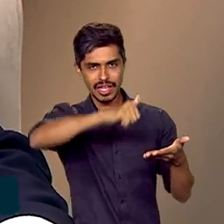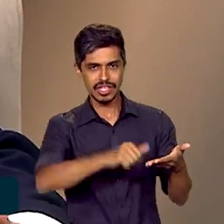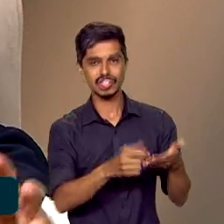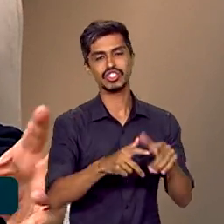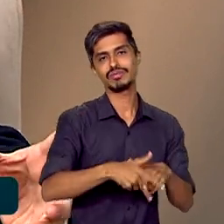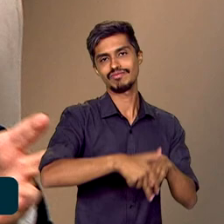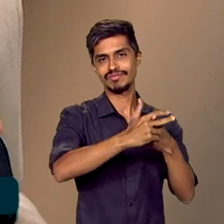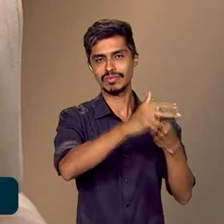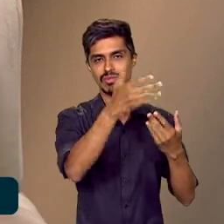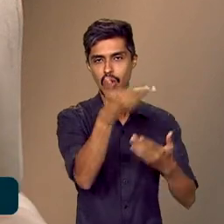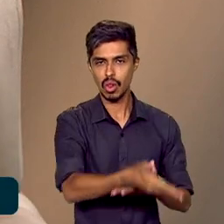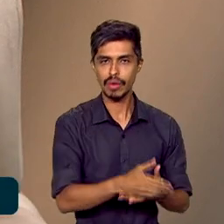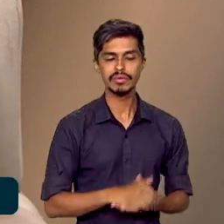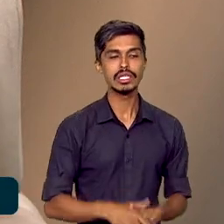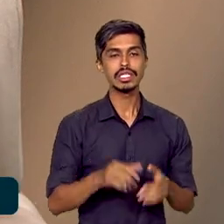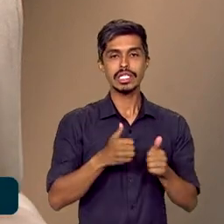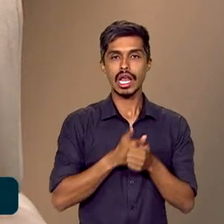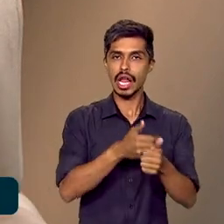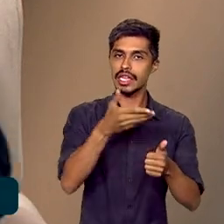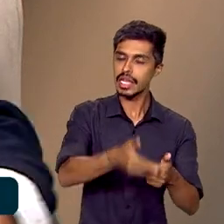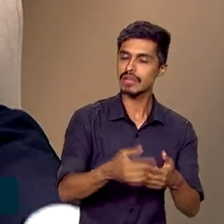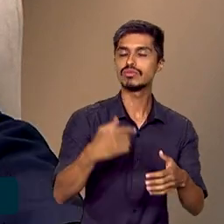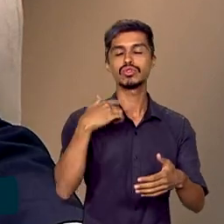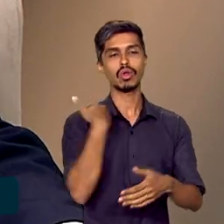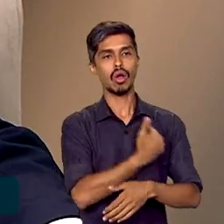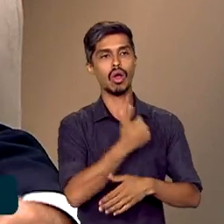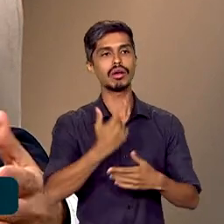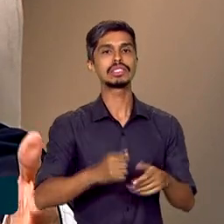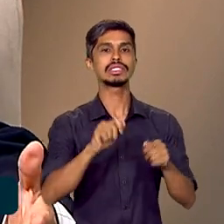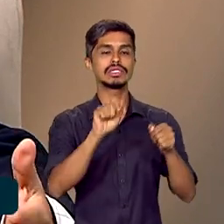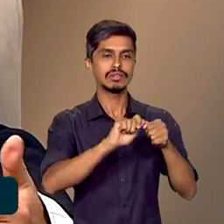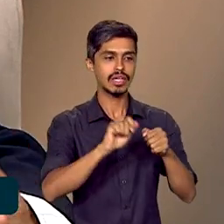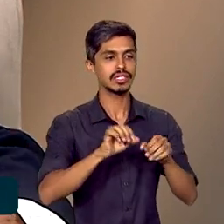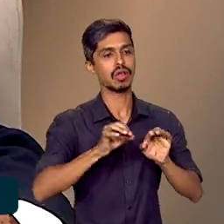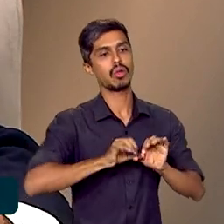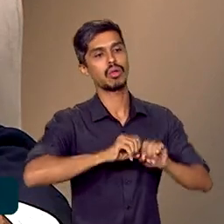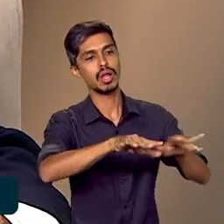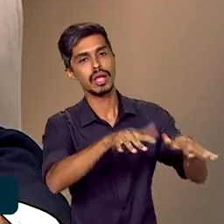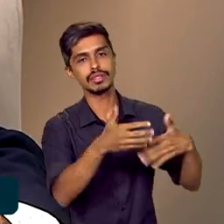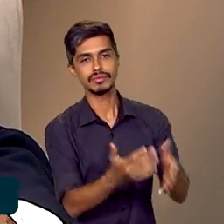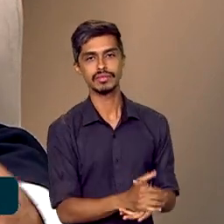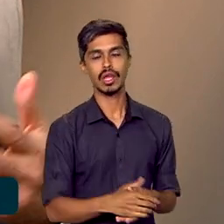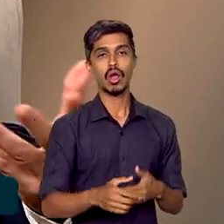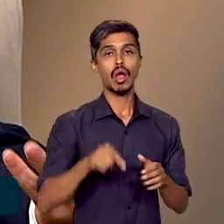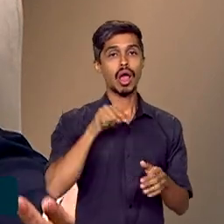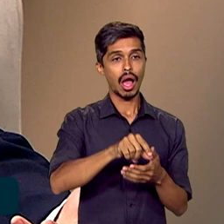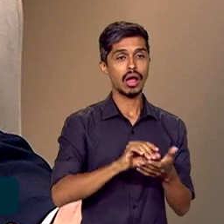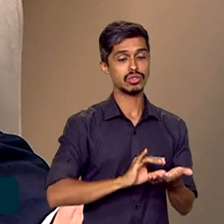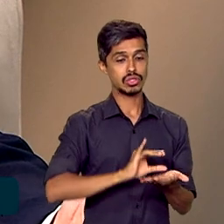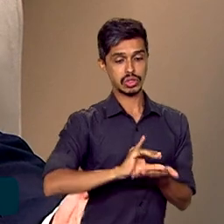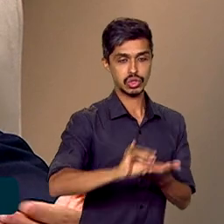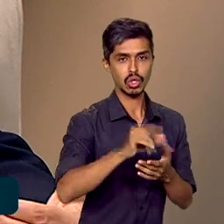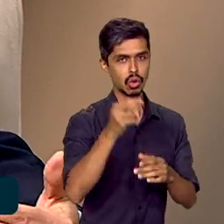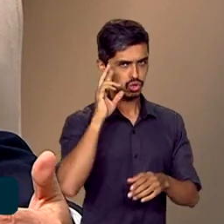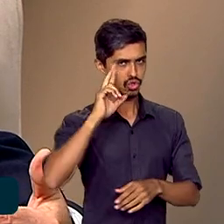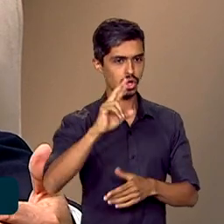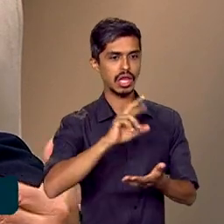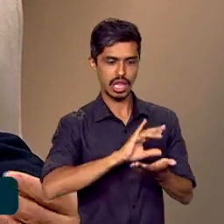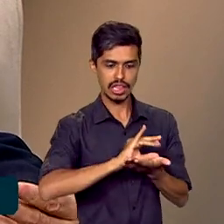reforma agrária. Então, é nessa linha que as áreas vêm para a criação dos assentamentos. Os proprietários são indenizados, as